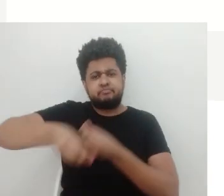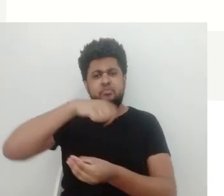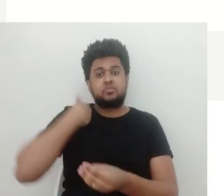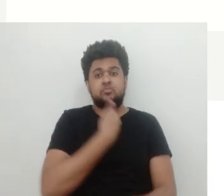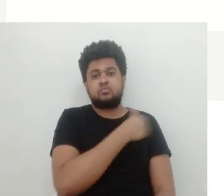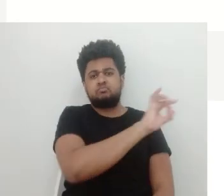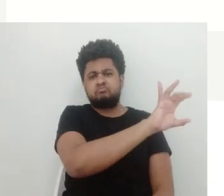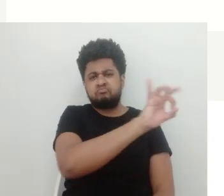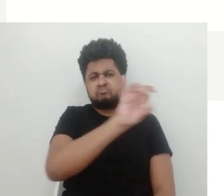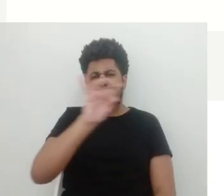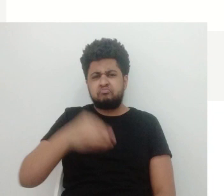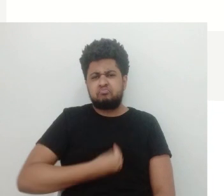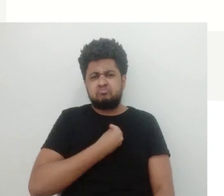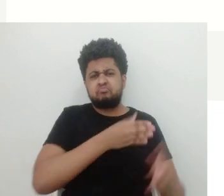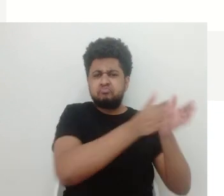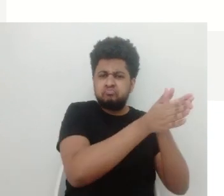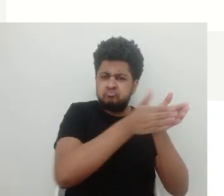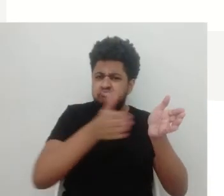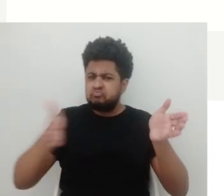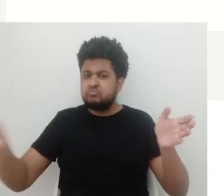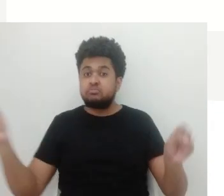antigo, evidentemente, como